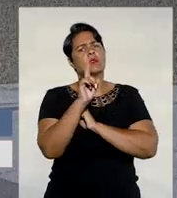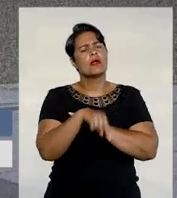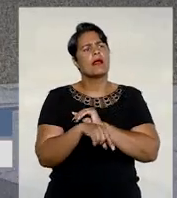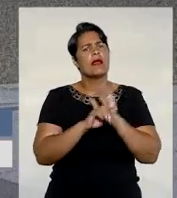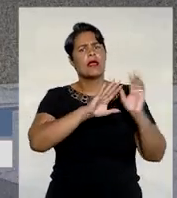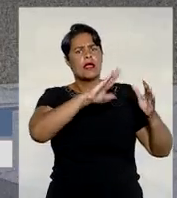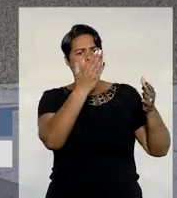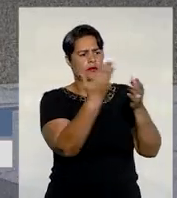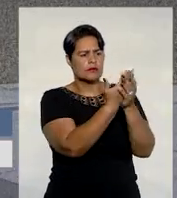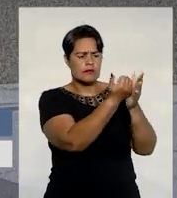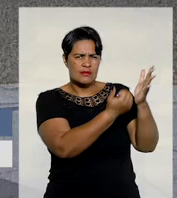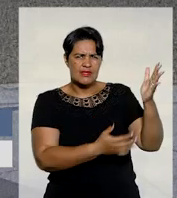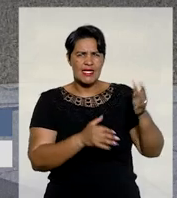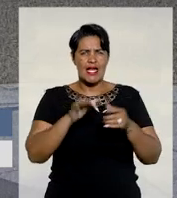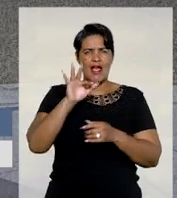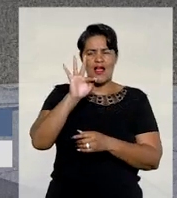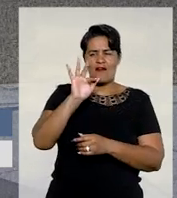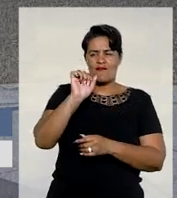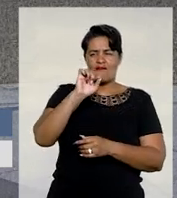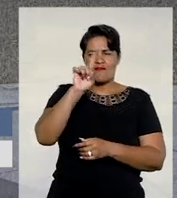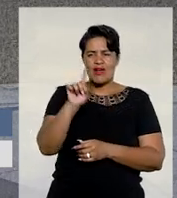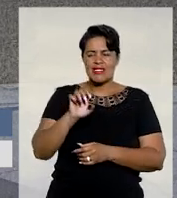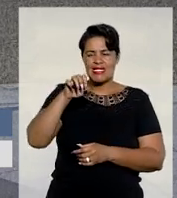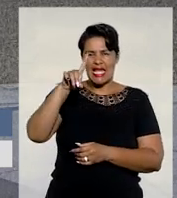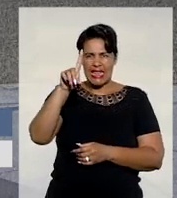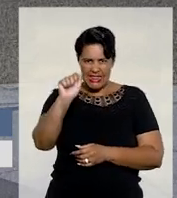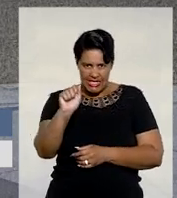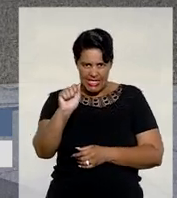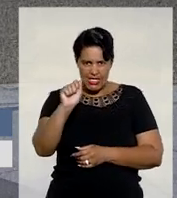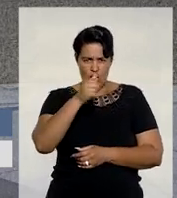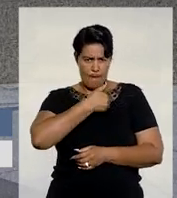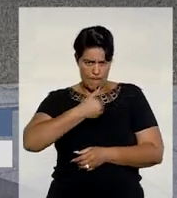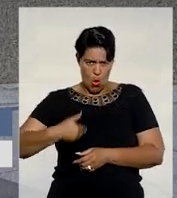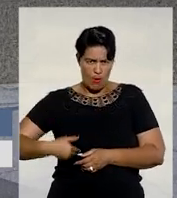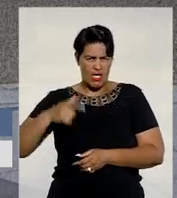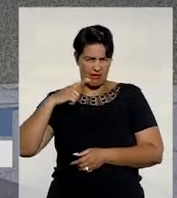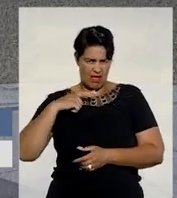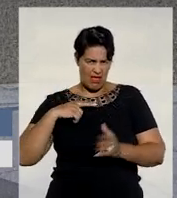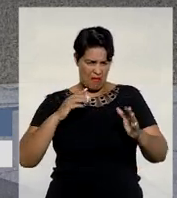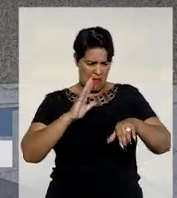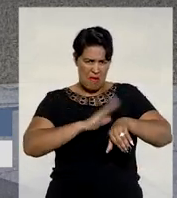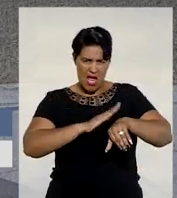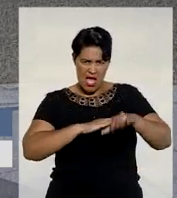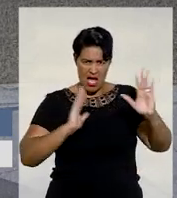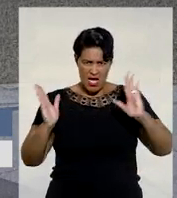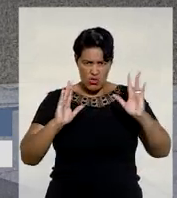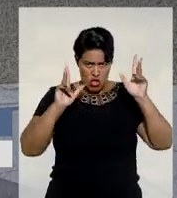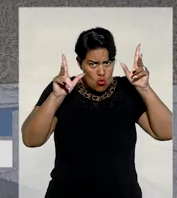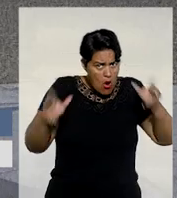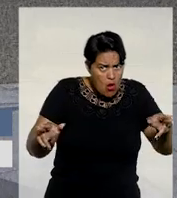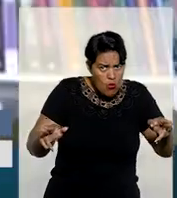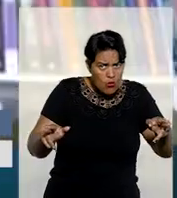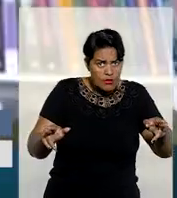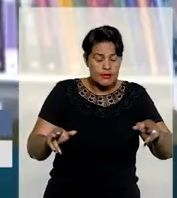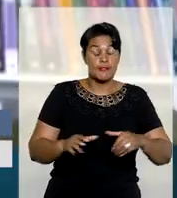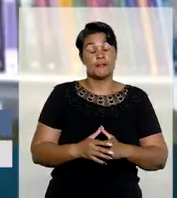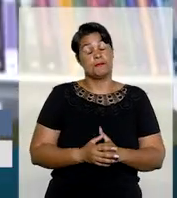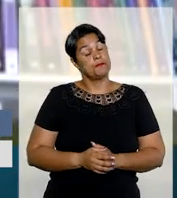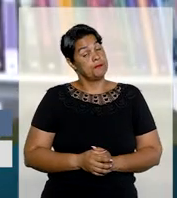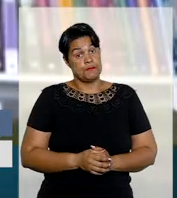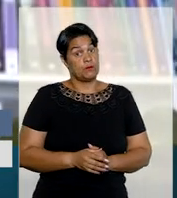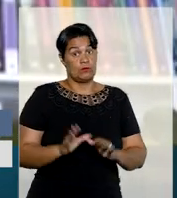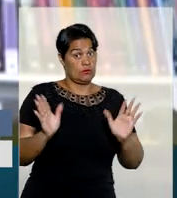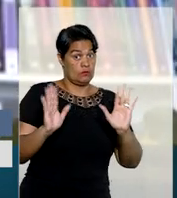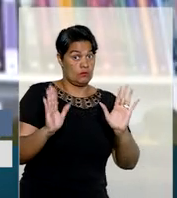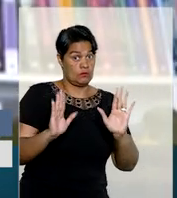prazo é diferenciado para o caso de embargos da Fazenda Pública? A Fazenda Pública tem prazo em dobro,